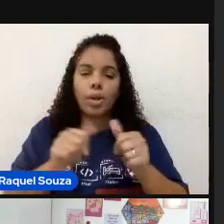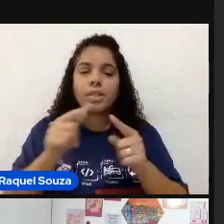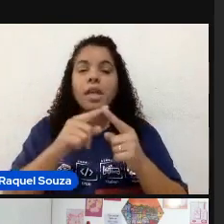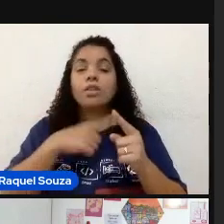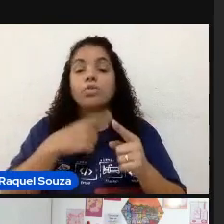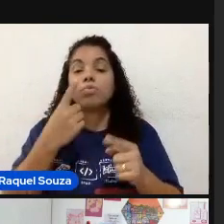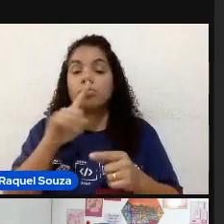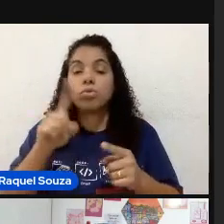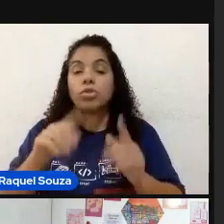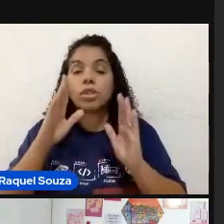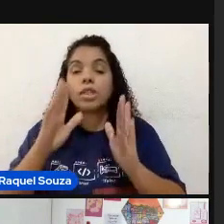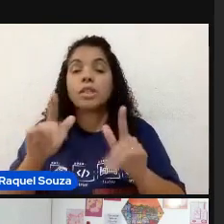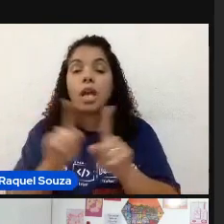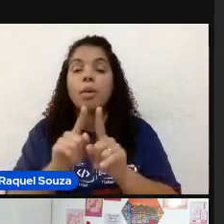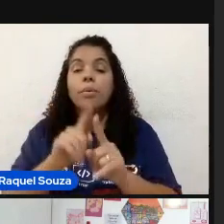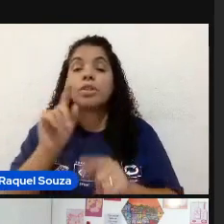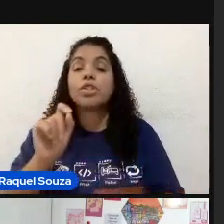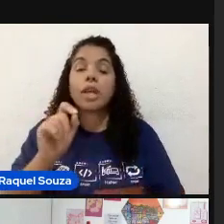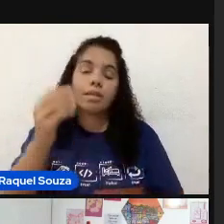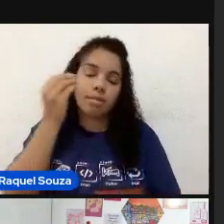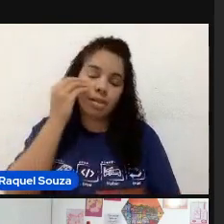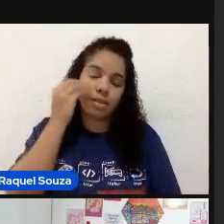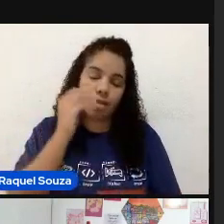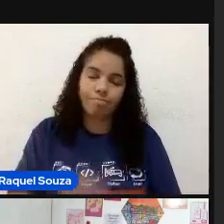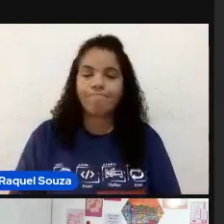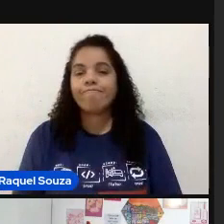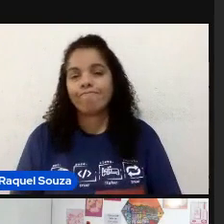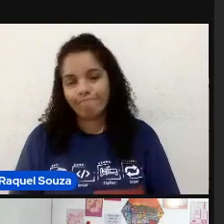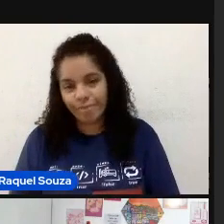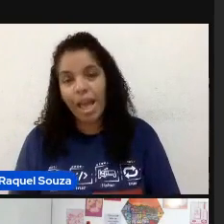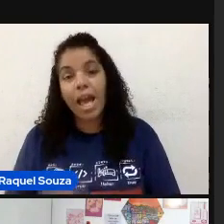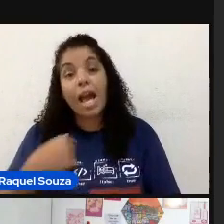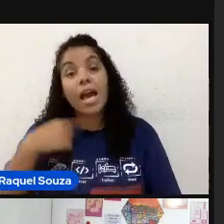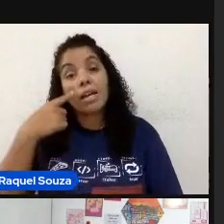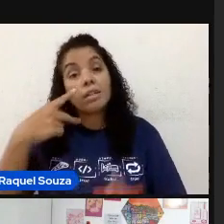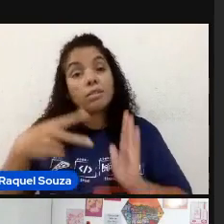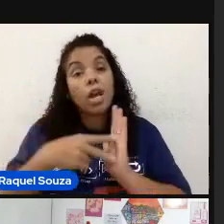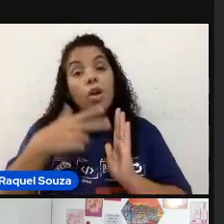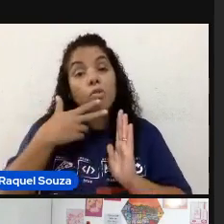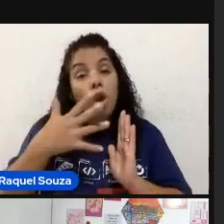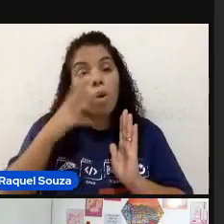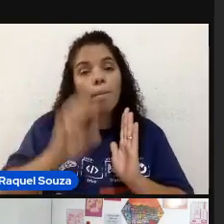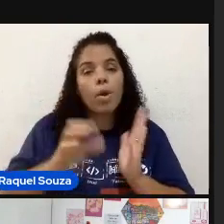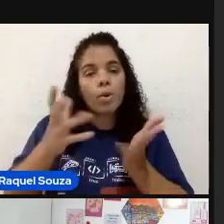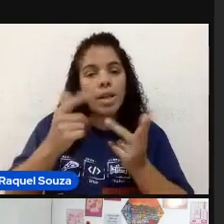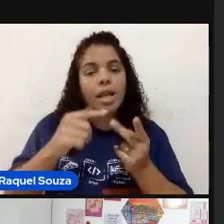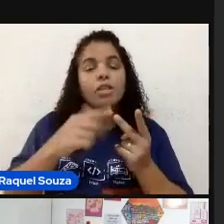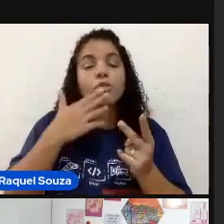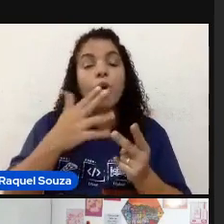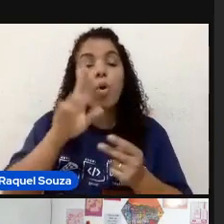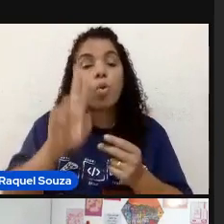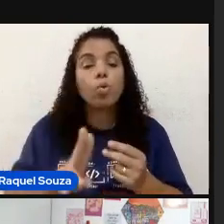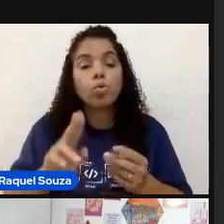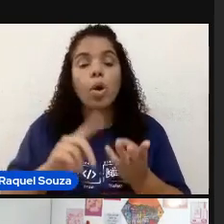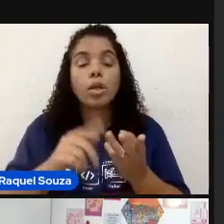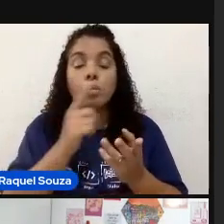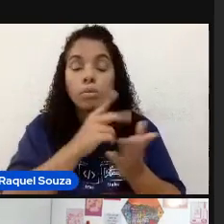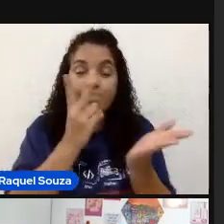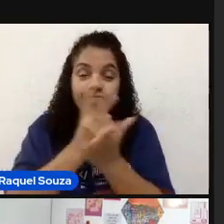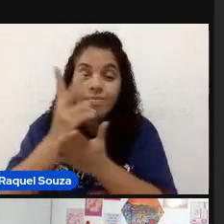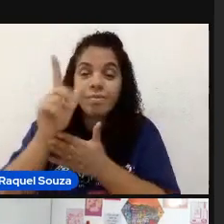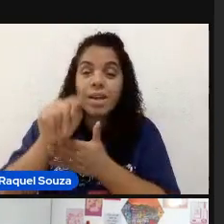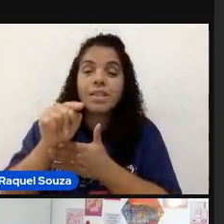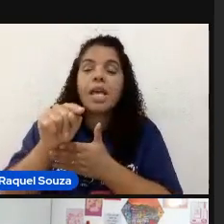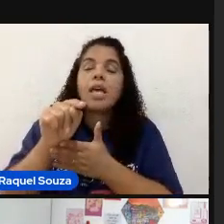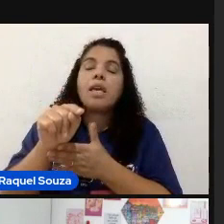na etapa que é testar. Então, aqui é onde eu valido com o meu cliente ou o meu usuário, para que eu possa manter uma visão muito